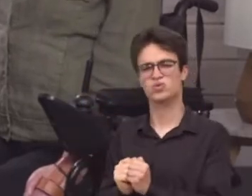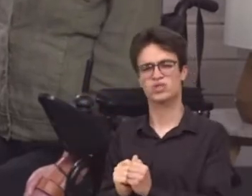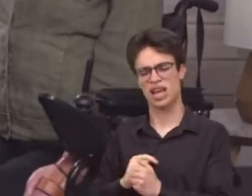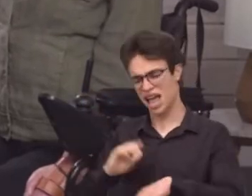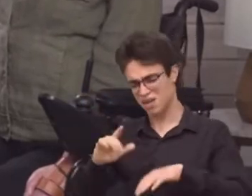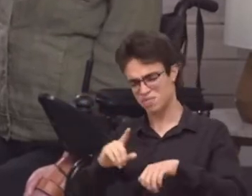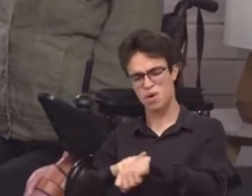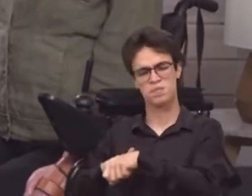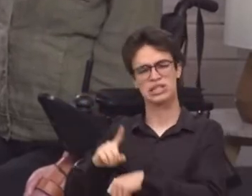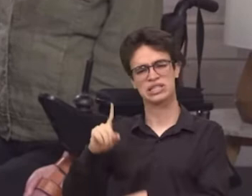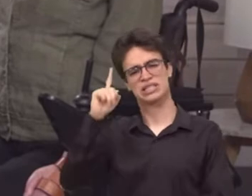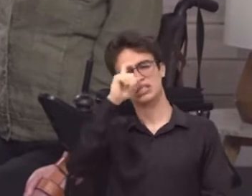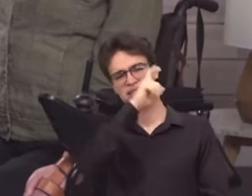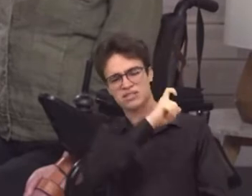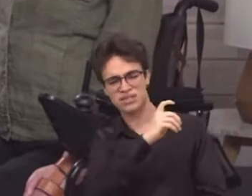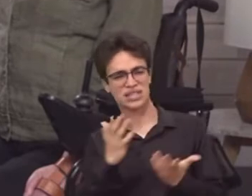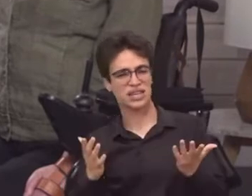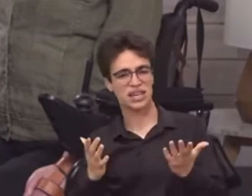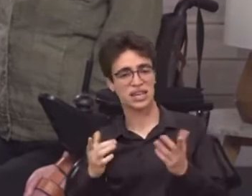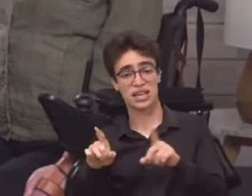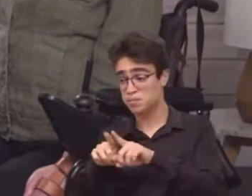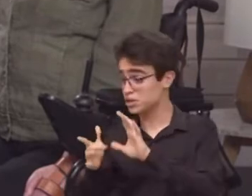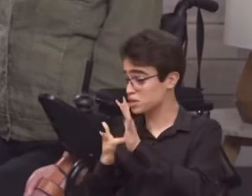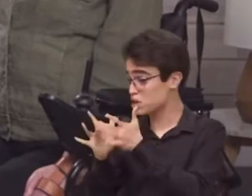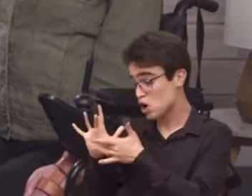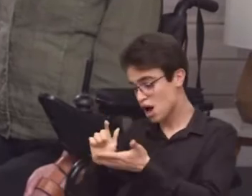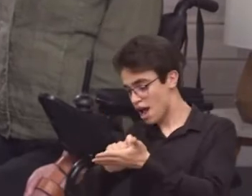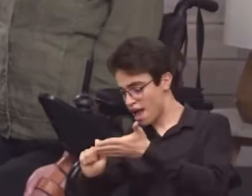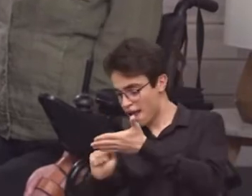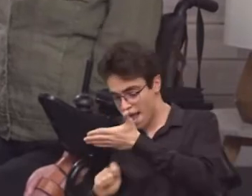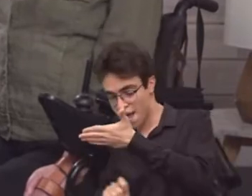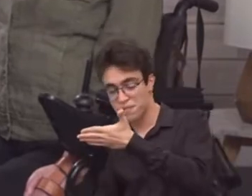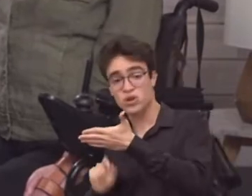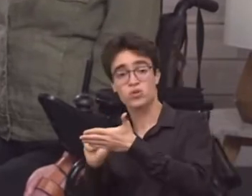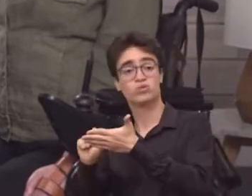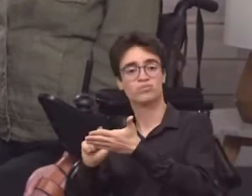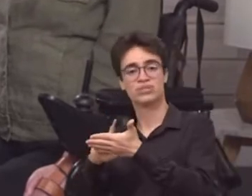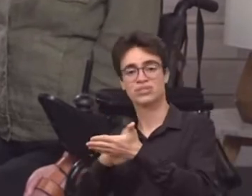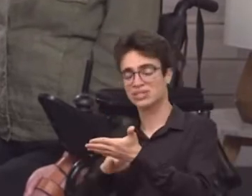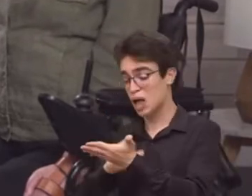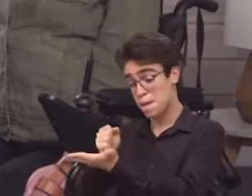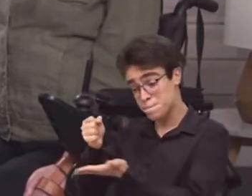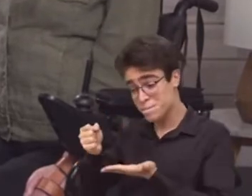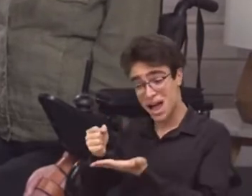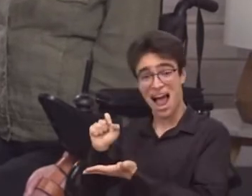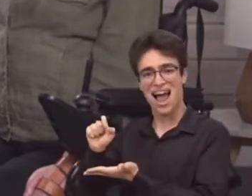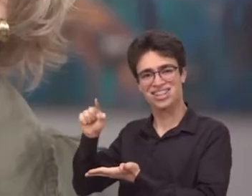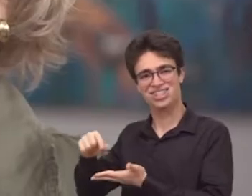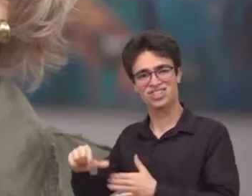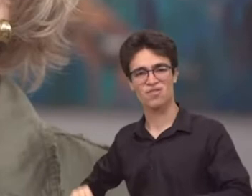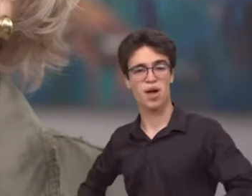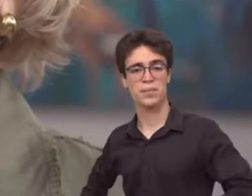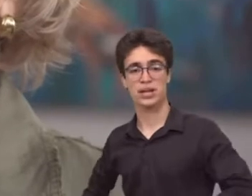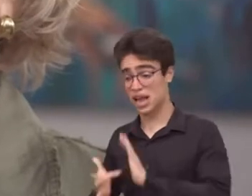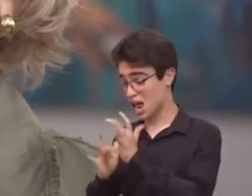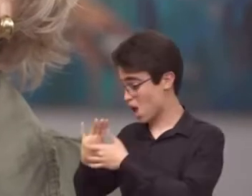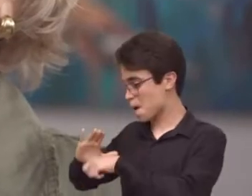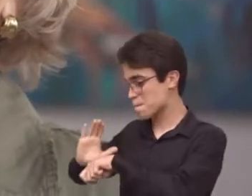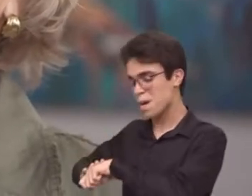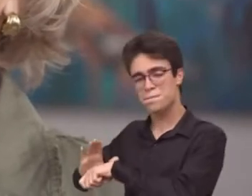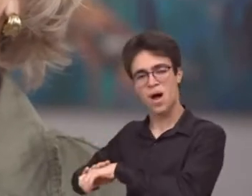tribulação Jesus escreveu o livro baseado no sofrimento ele escreveu o livro